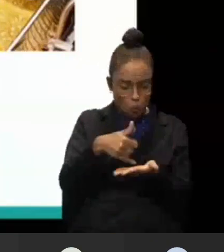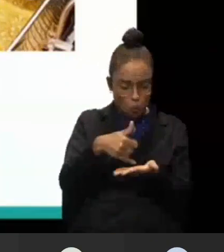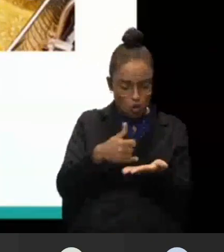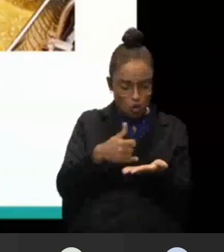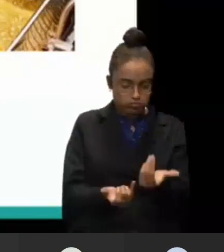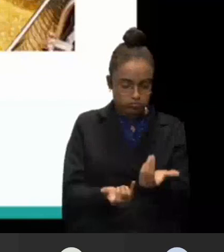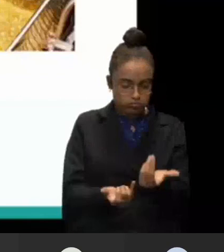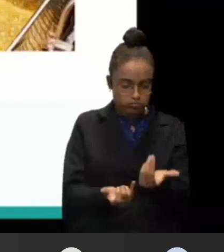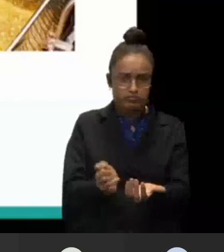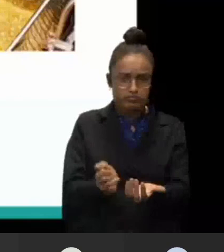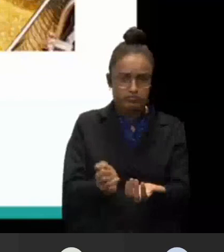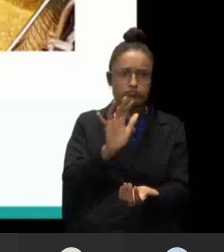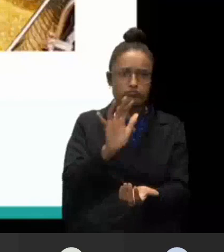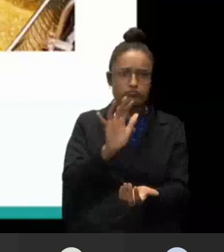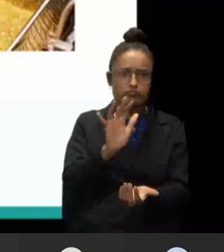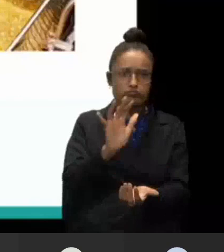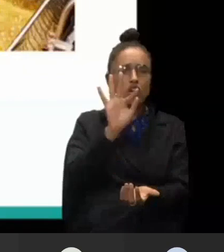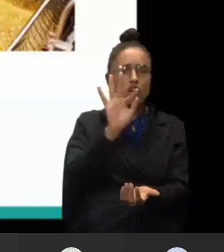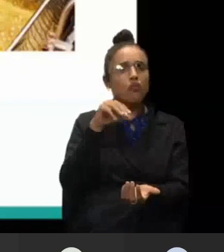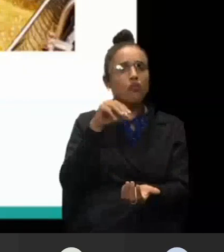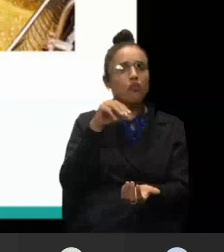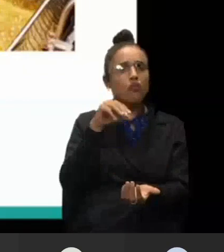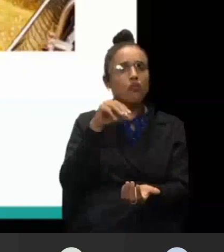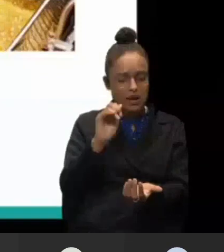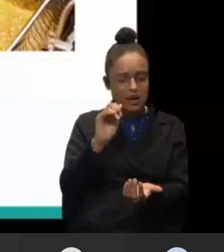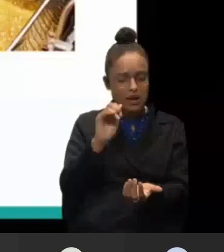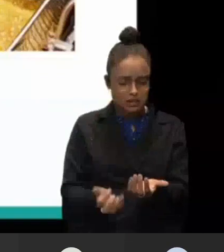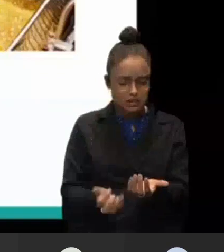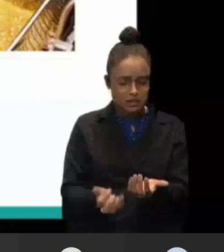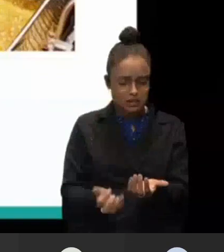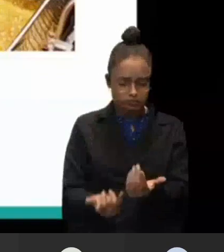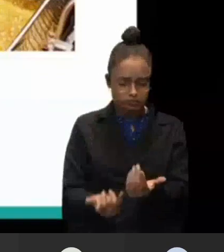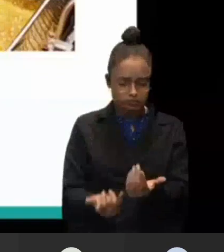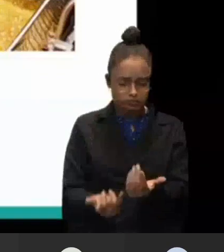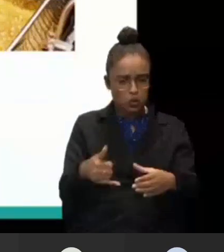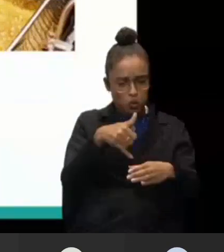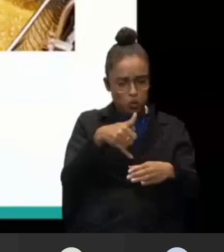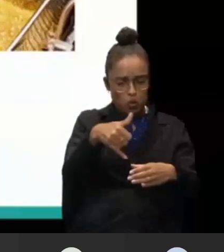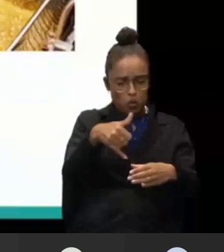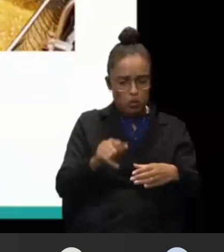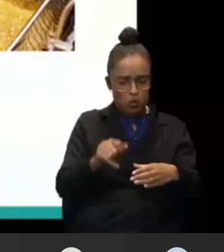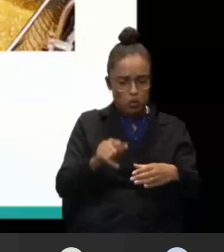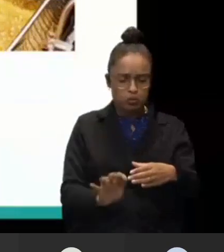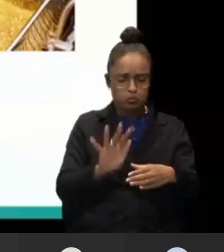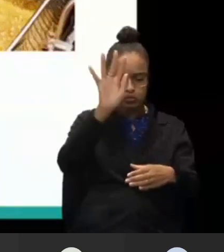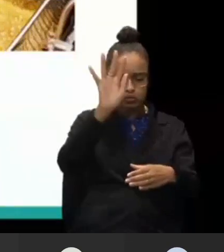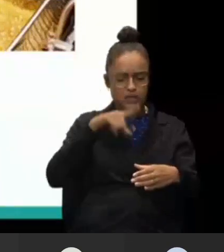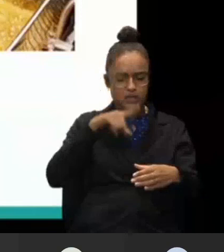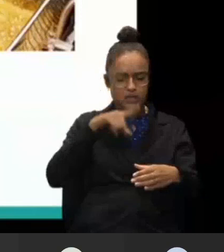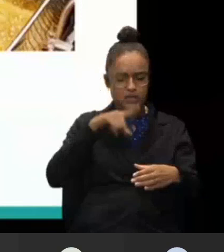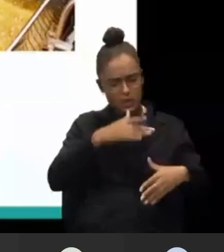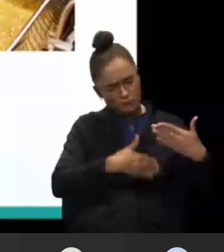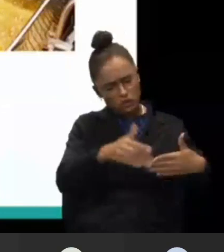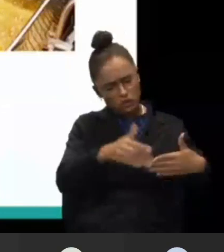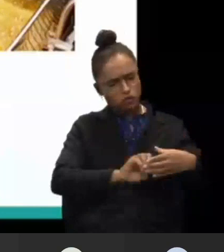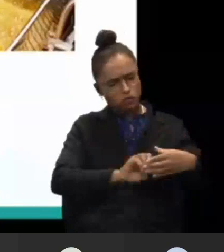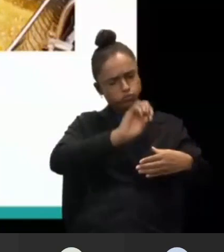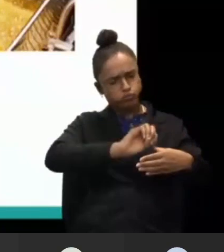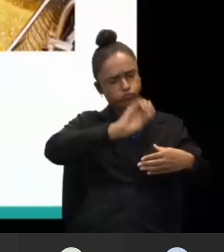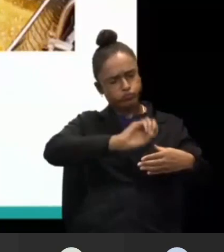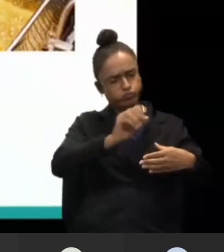quantidade de ácidos graxos livres do meio aumenta a quantidade de fumaça liberada. Então, um óleo velho, um processo de fritura, ele começa a